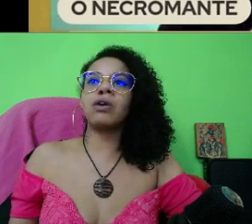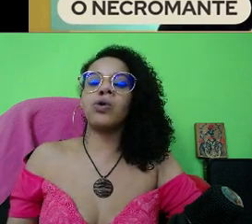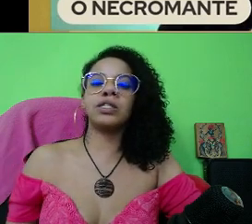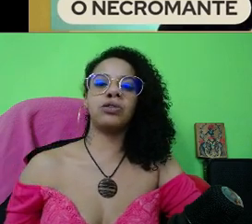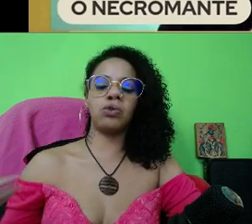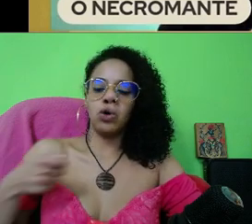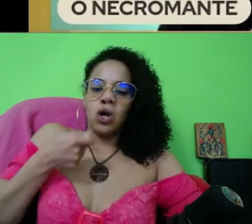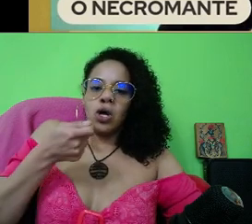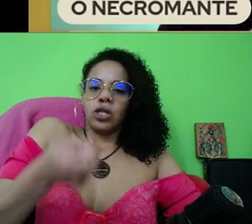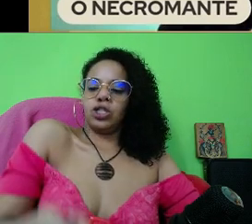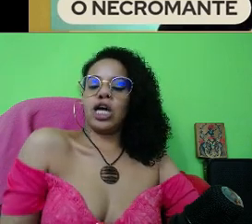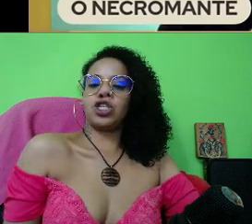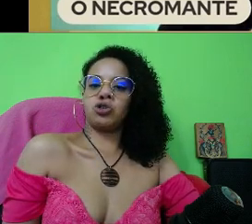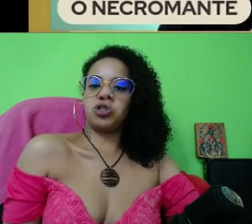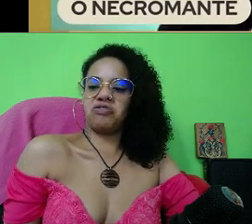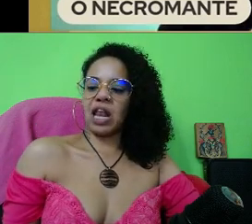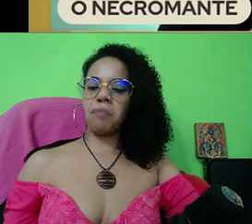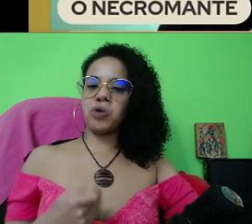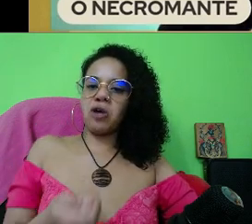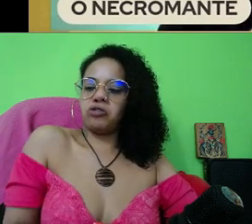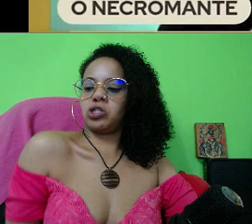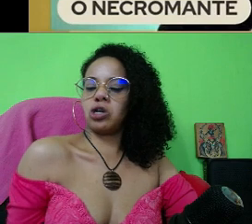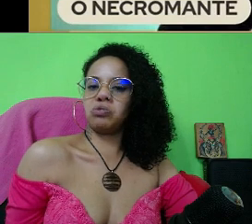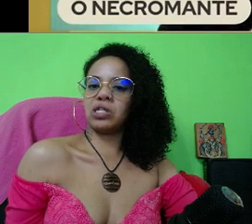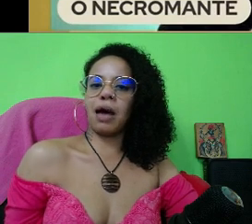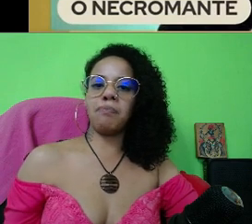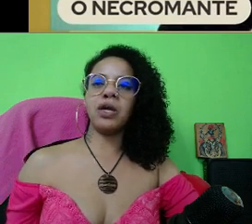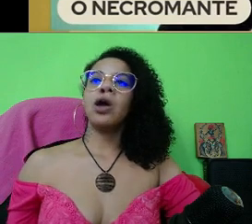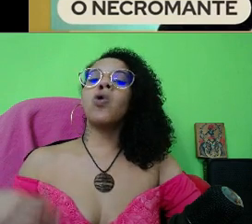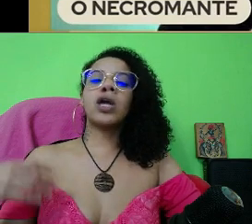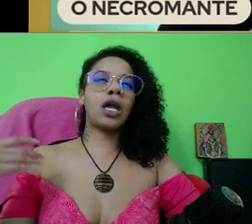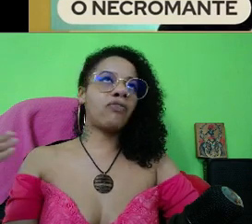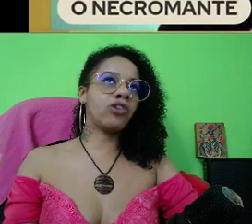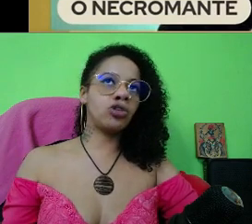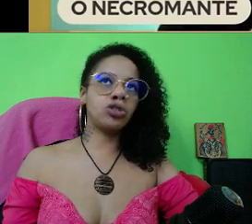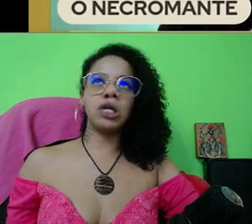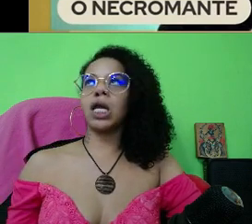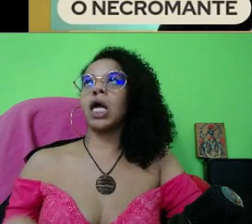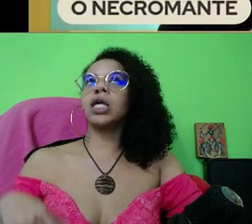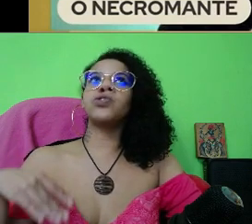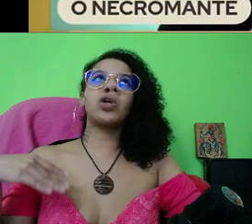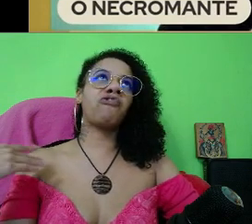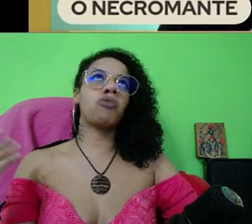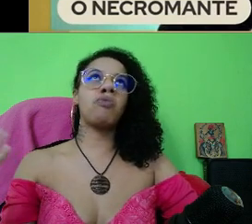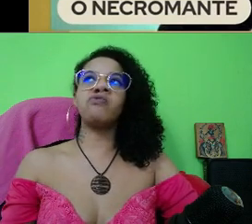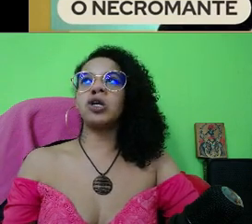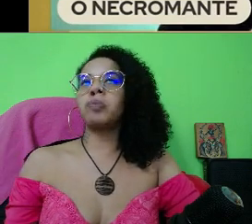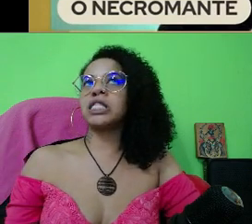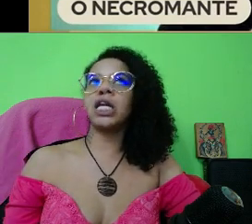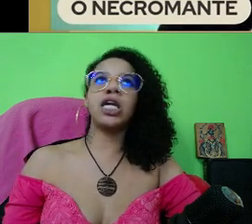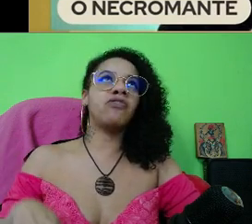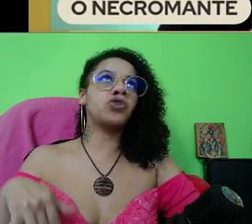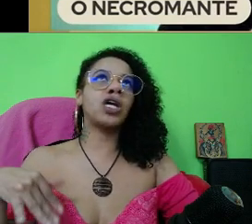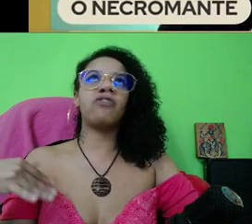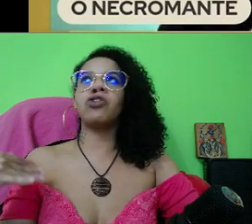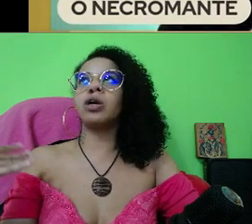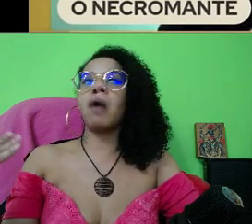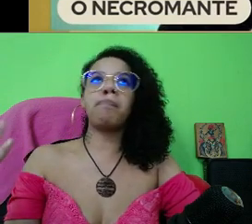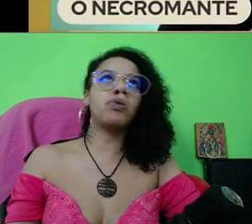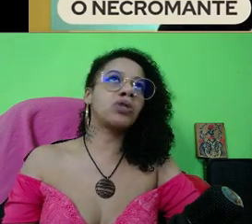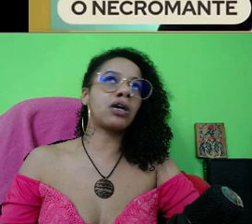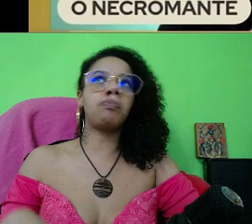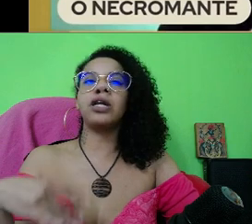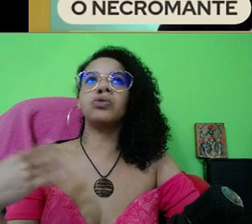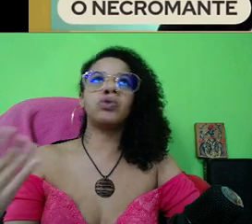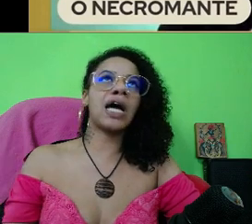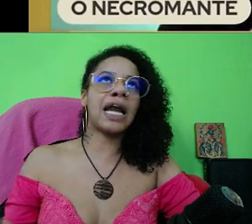com essa coisa do deixa eu te falar porque você não sabe o que que foi em 2013 o que que foi o movimento passe livre o que que